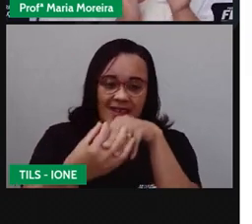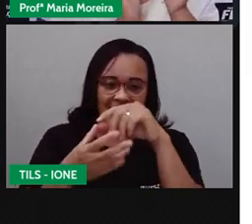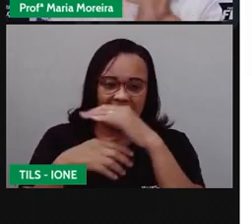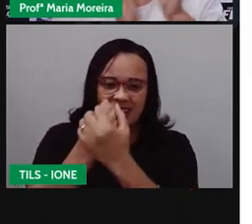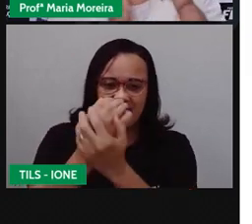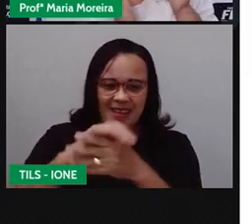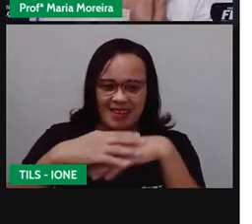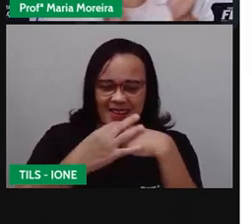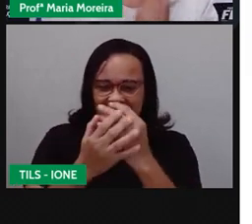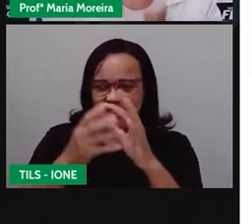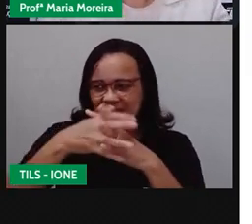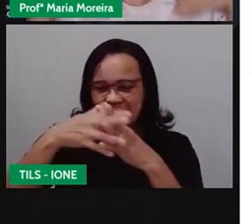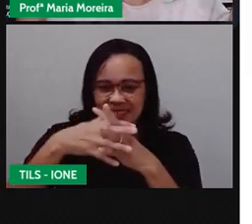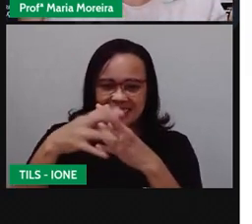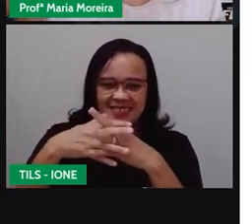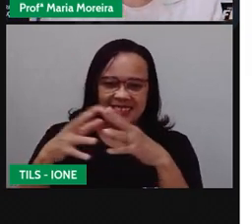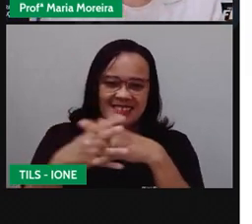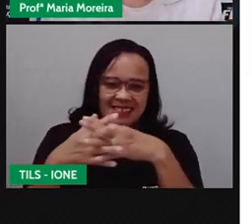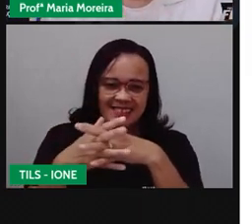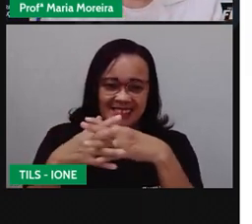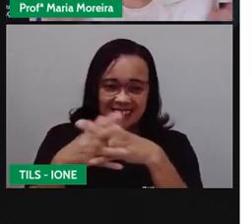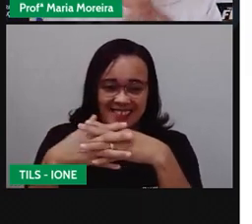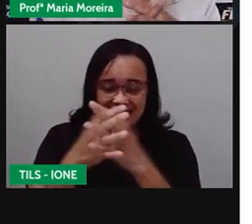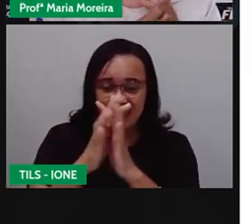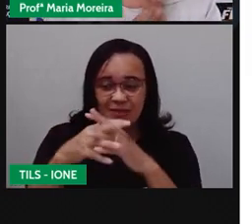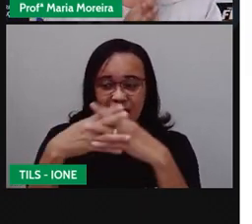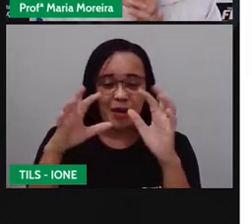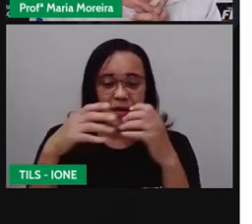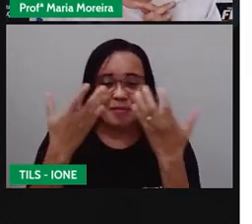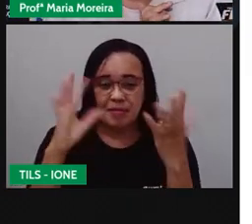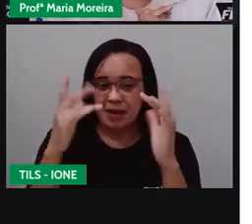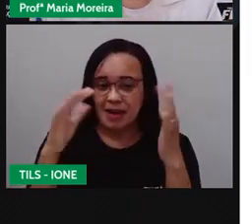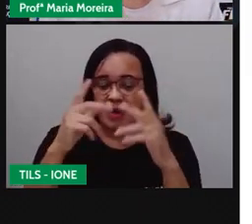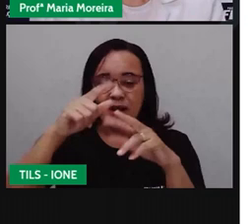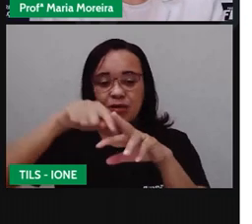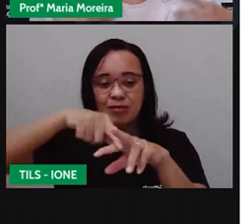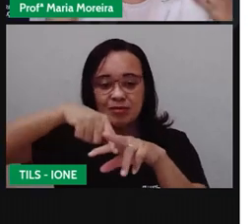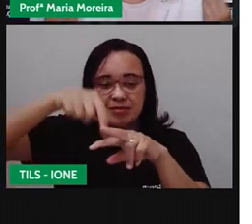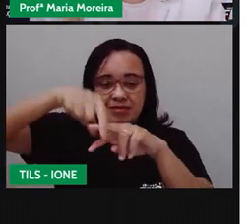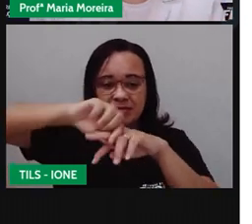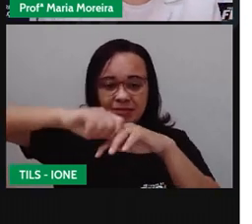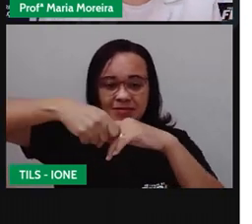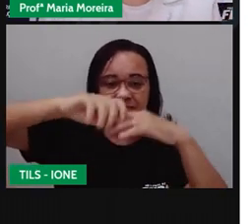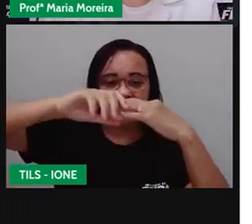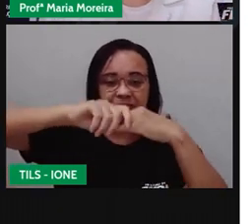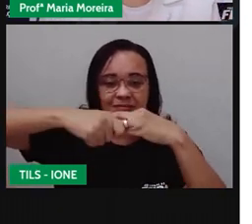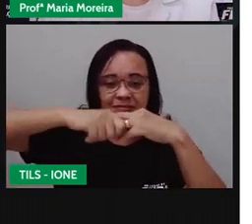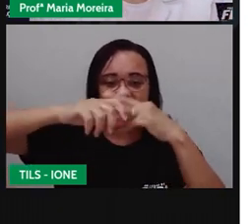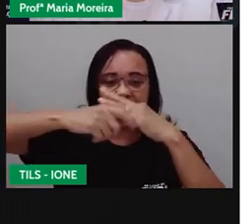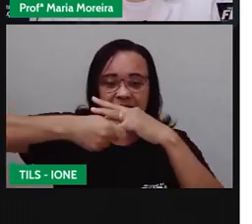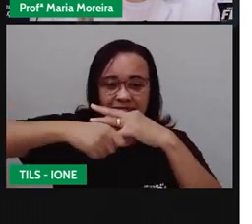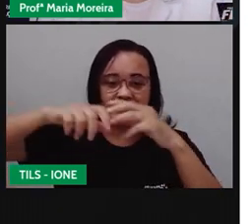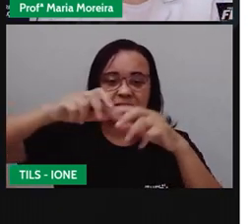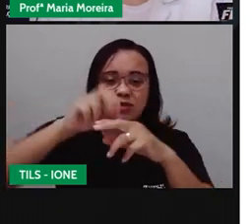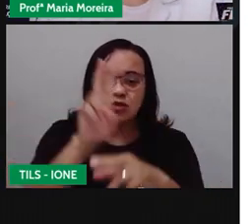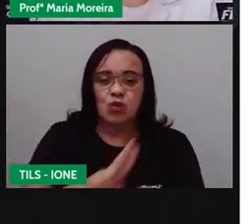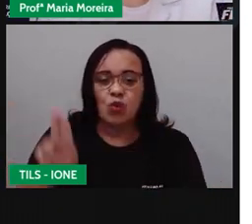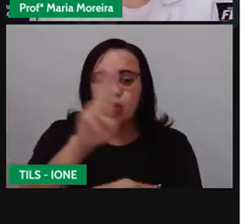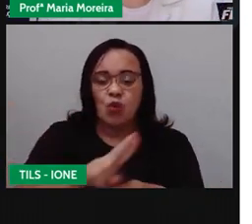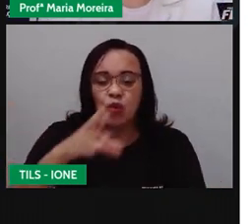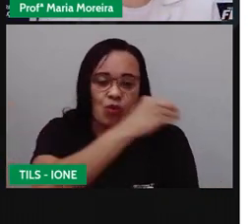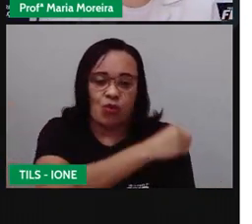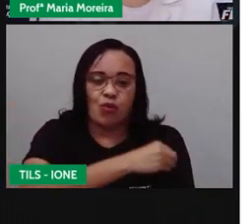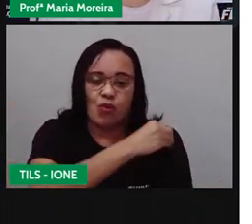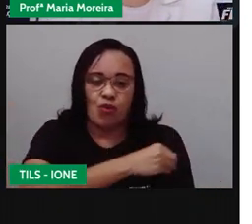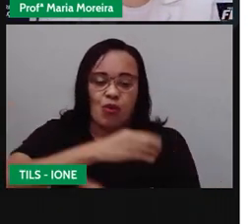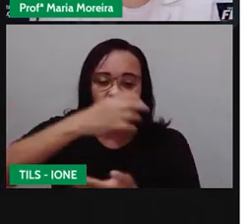outra, lavar uma mão. Lavem as mãos, tá? Lavem entre os dedos. Usem álcool em gel. Usem